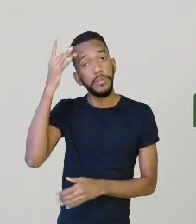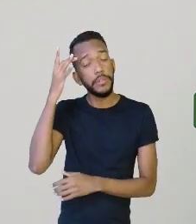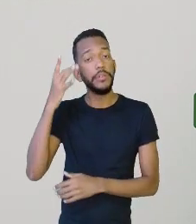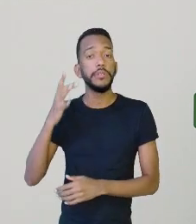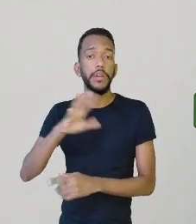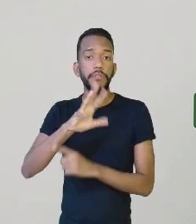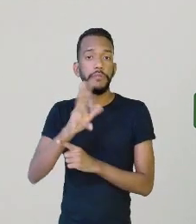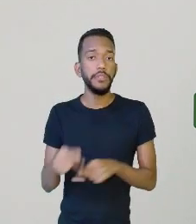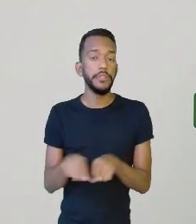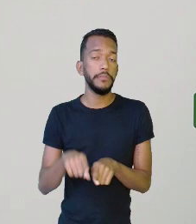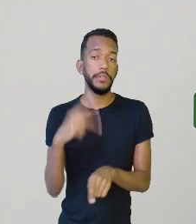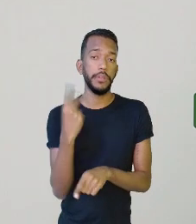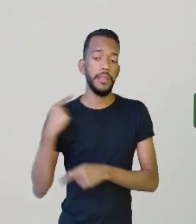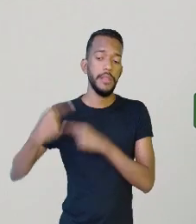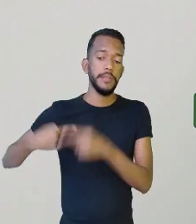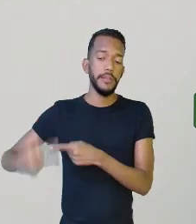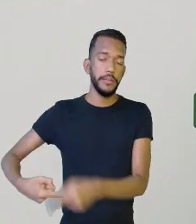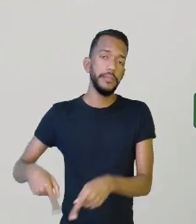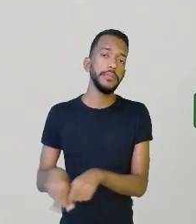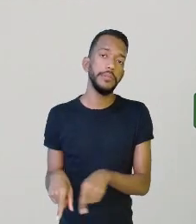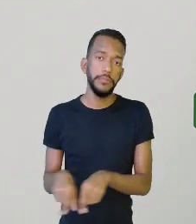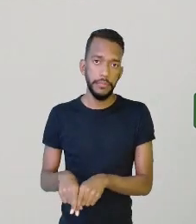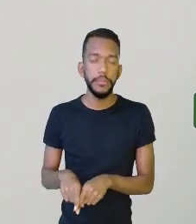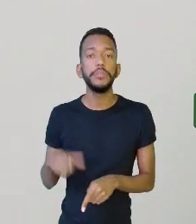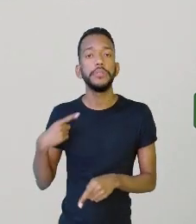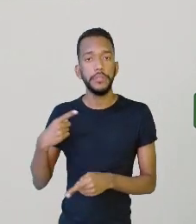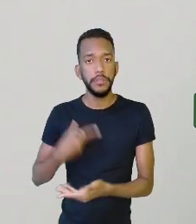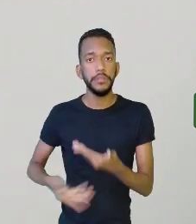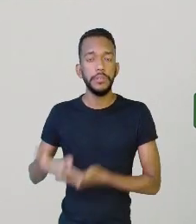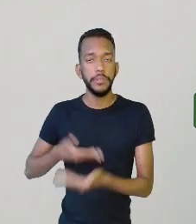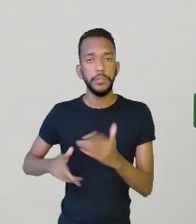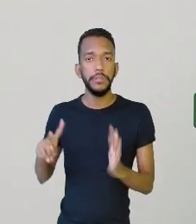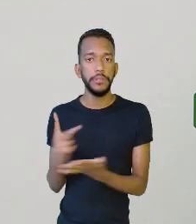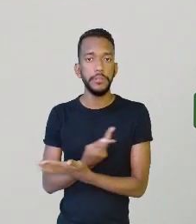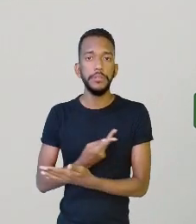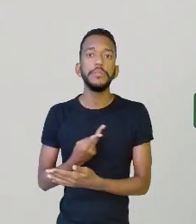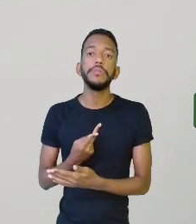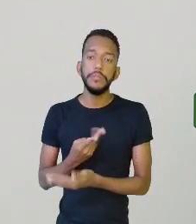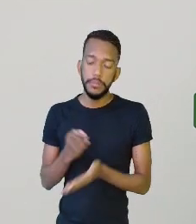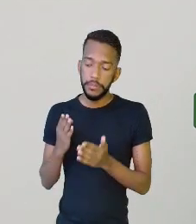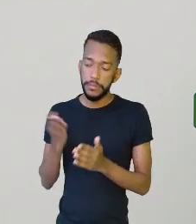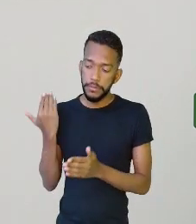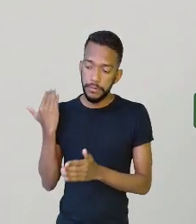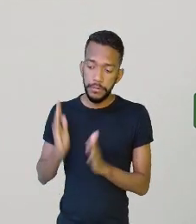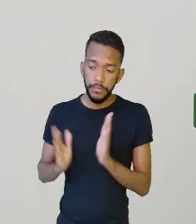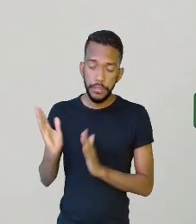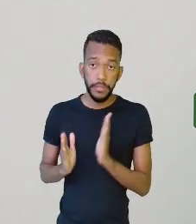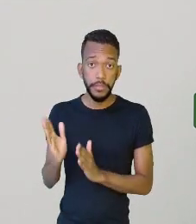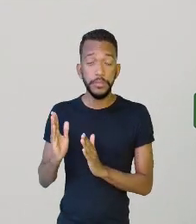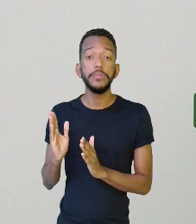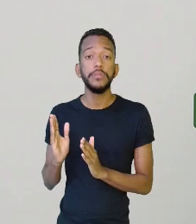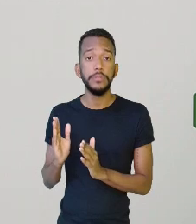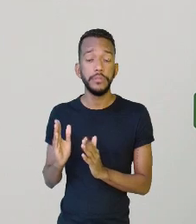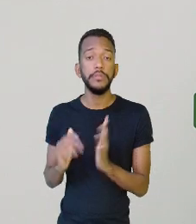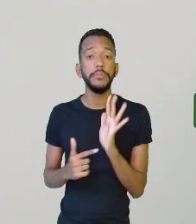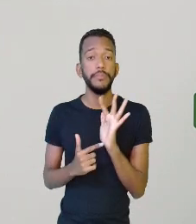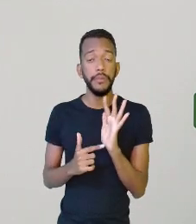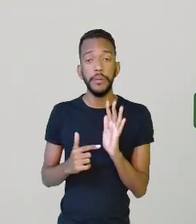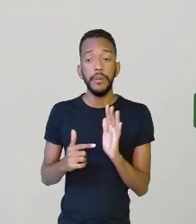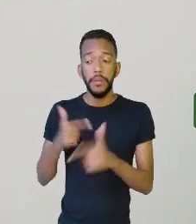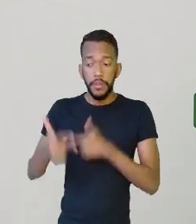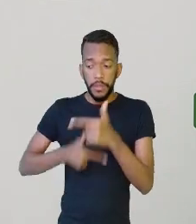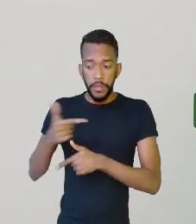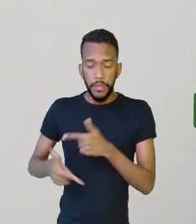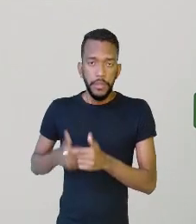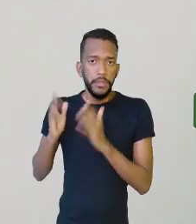seus descendentes também. Essa relação acontecia nesse período. Então, mão de obra escrava.